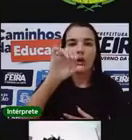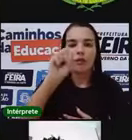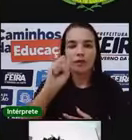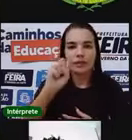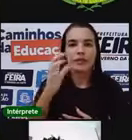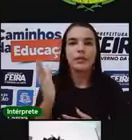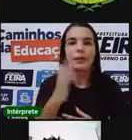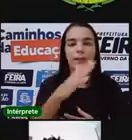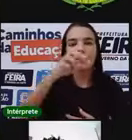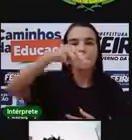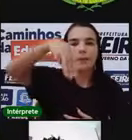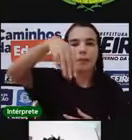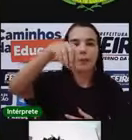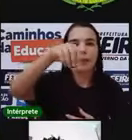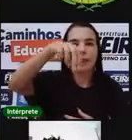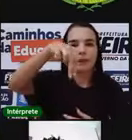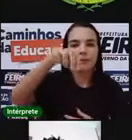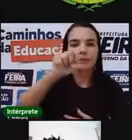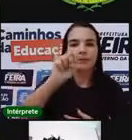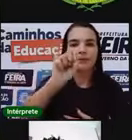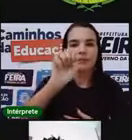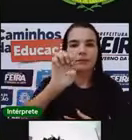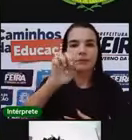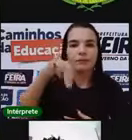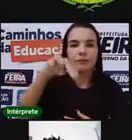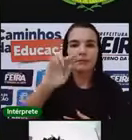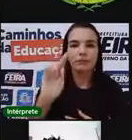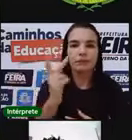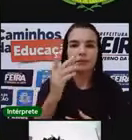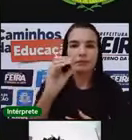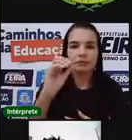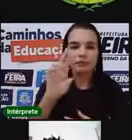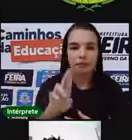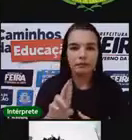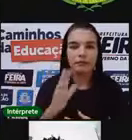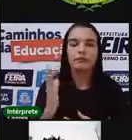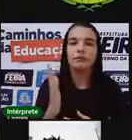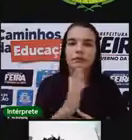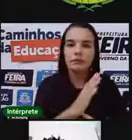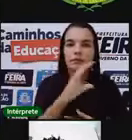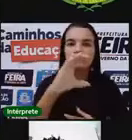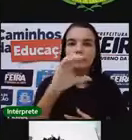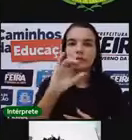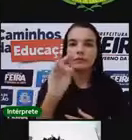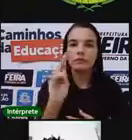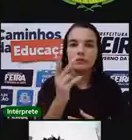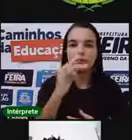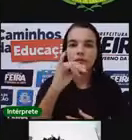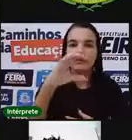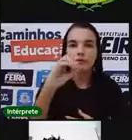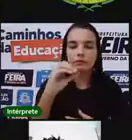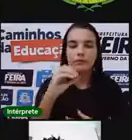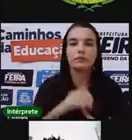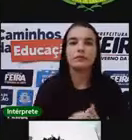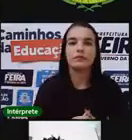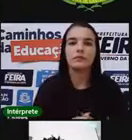Pessoa, Crispiniano Ferreira da Silva, Chico Mendes, Maria Antônia da Costa, Eli